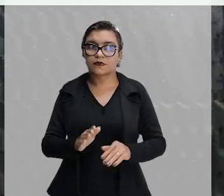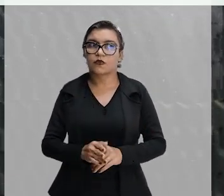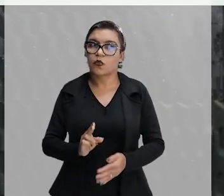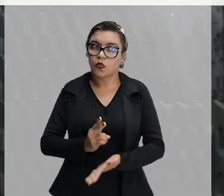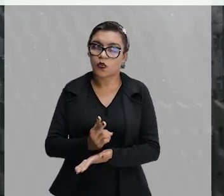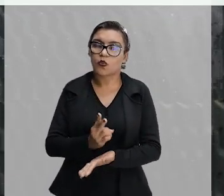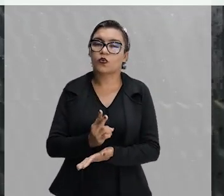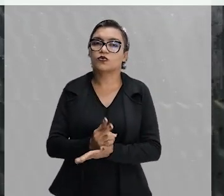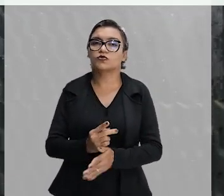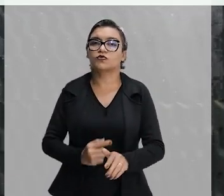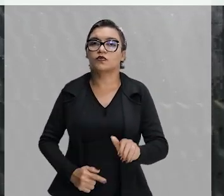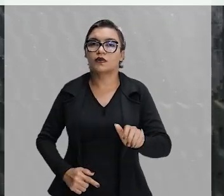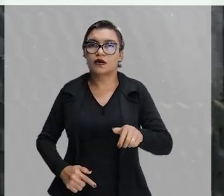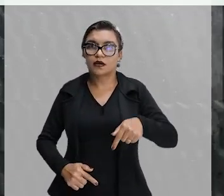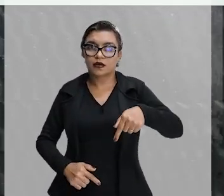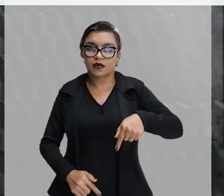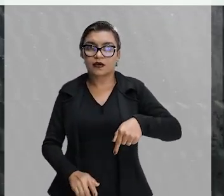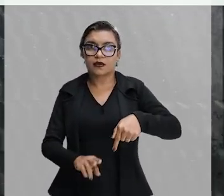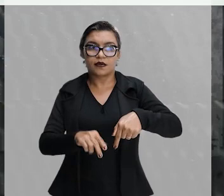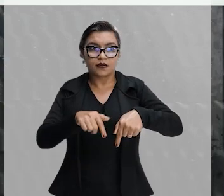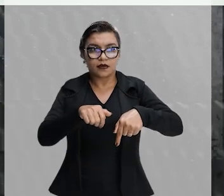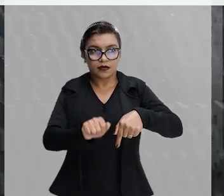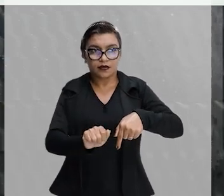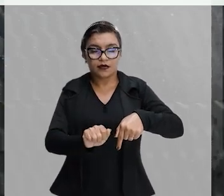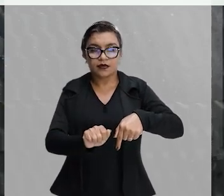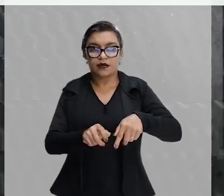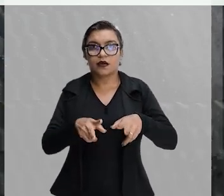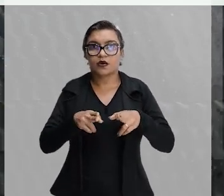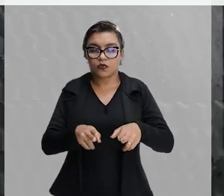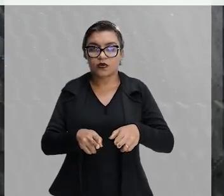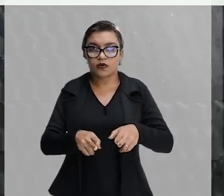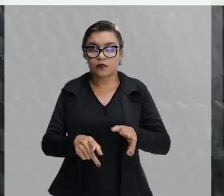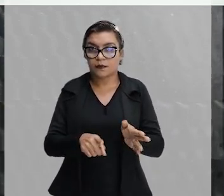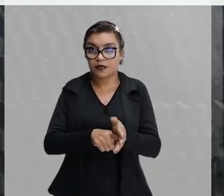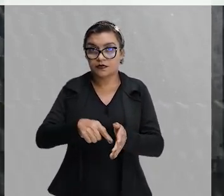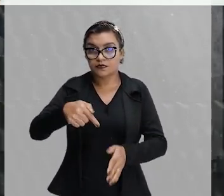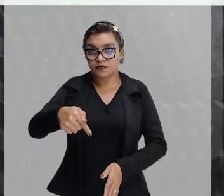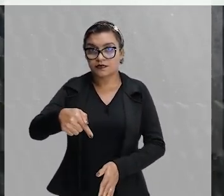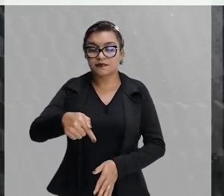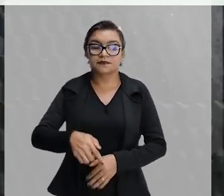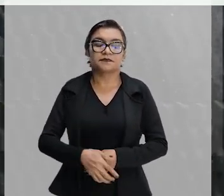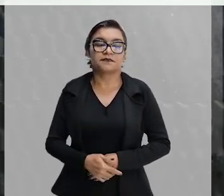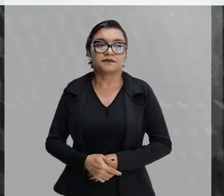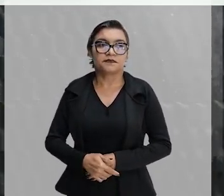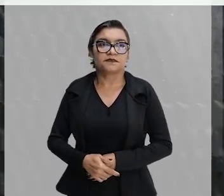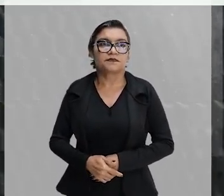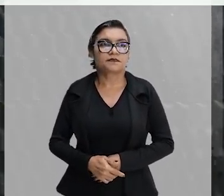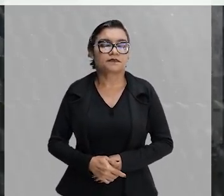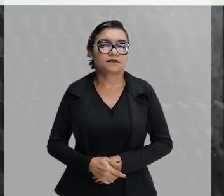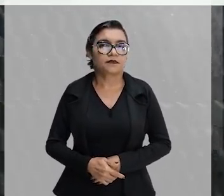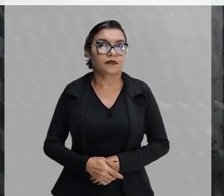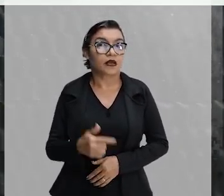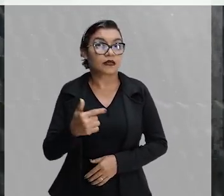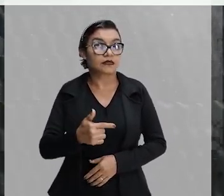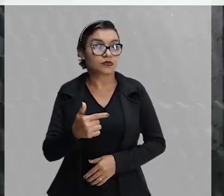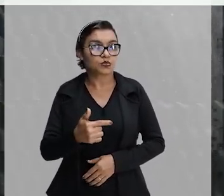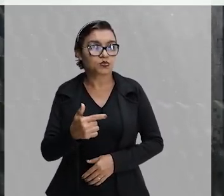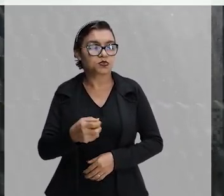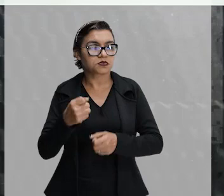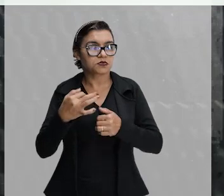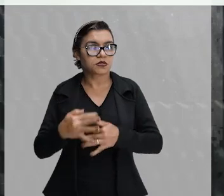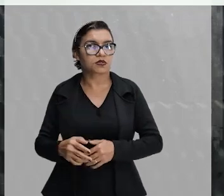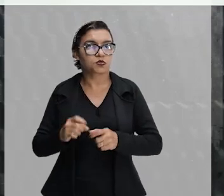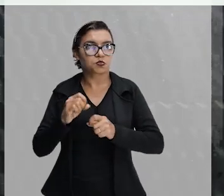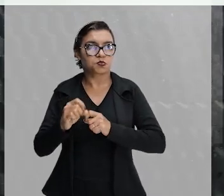A, ela continua igual a mais Q. Ok? Continua igual a mais Q. Na segunda passagem, nós vamos